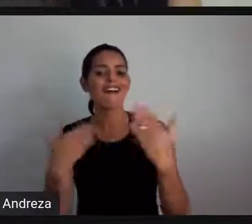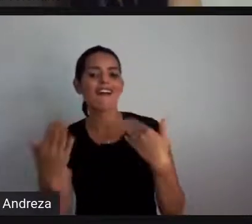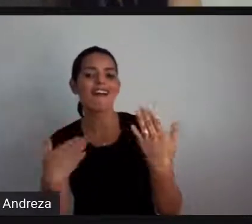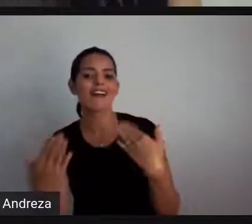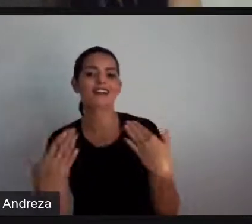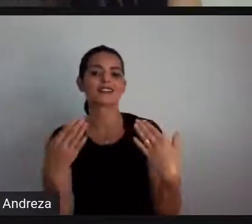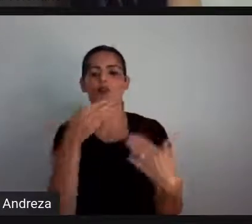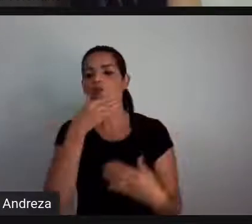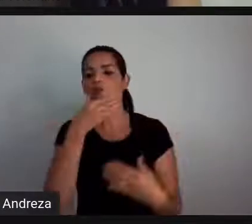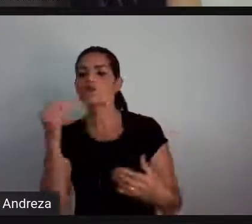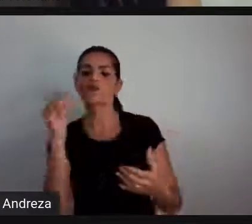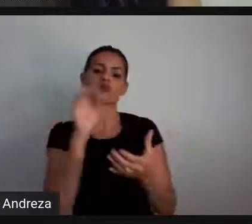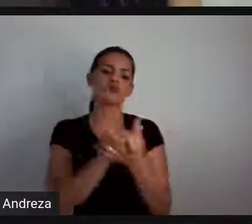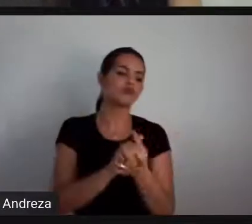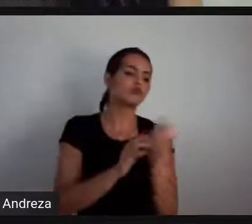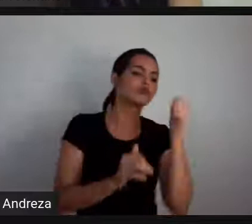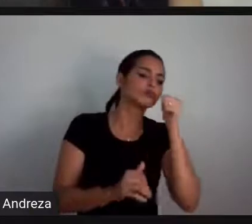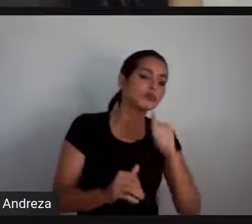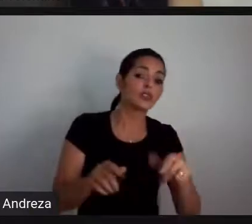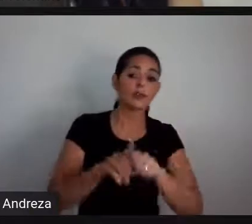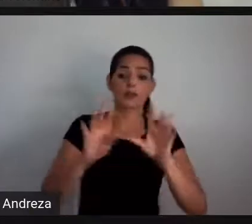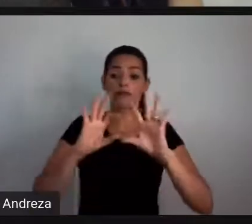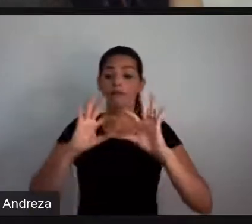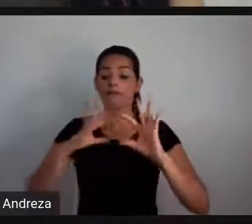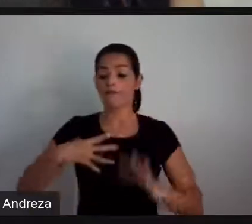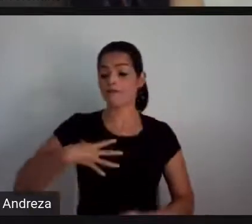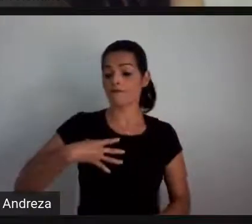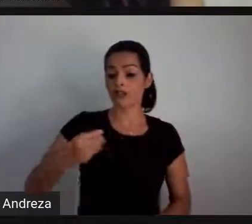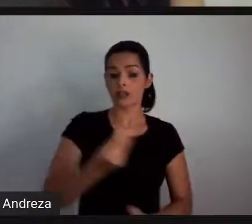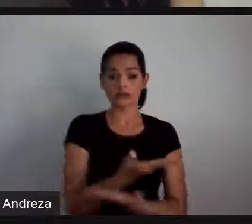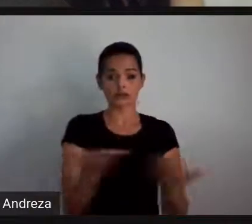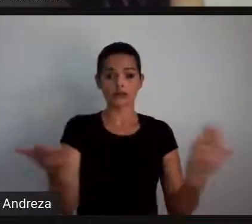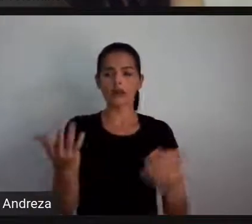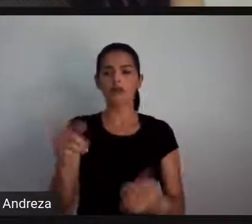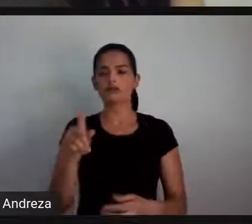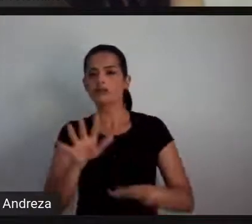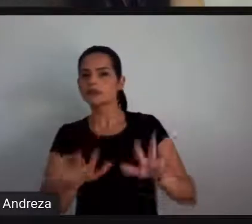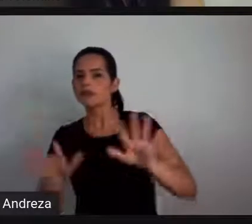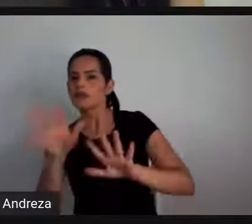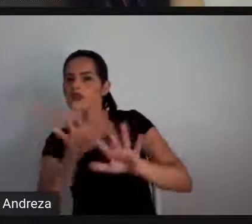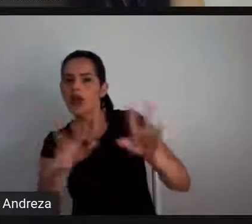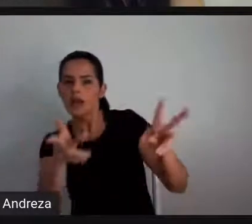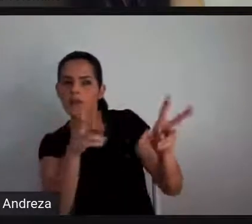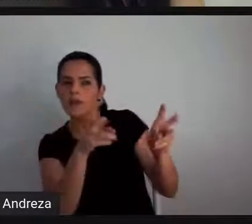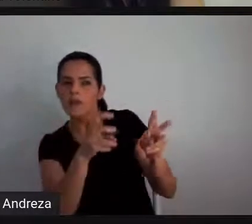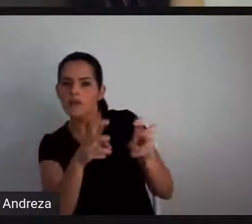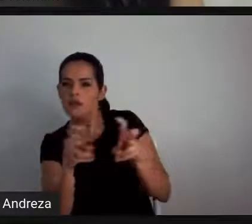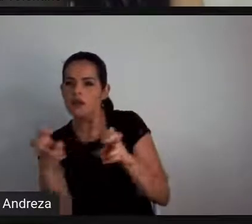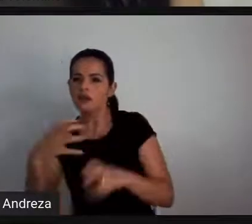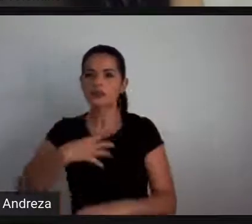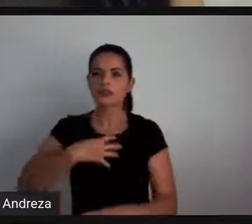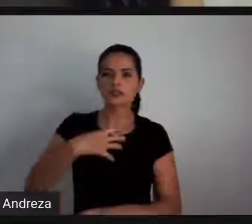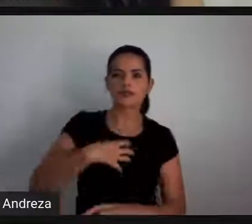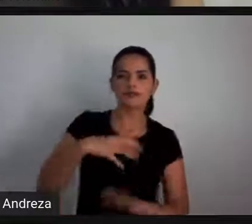para os filhos que estão ali envolvidos, né? E que estão sentindo, digamos assim, absorvendo aquele clima em torno